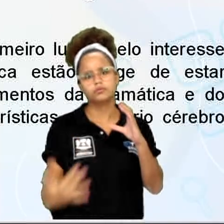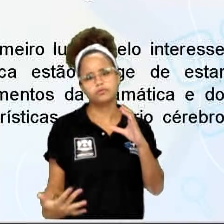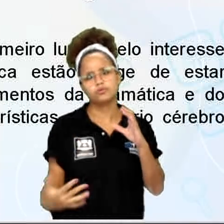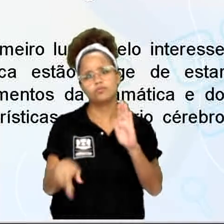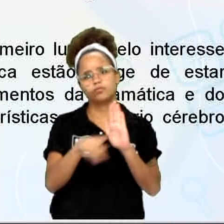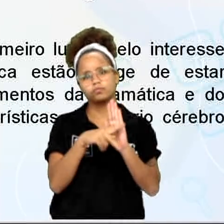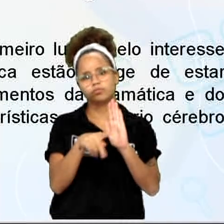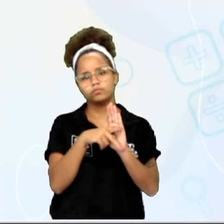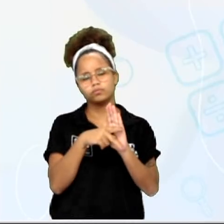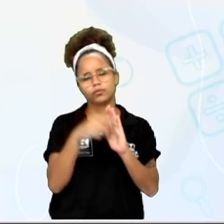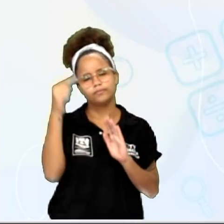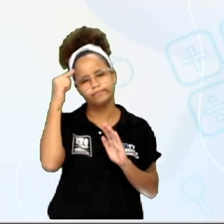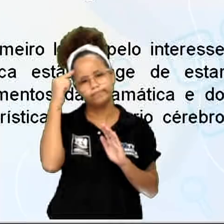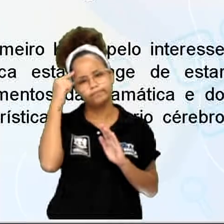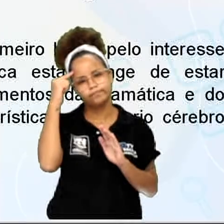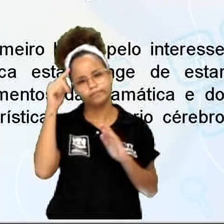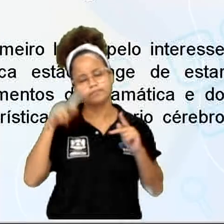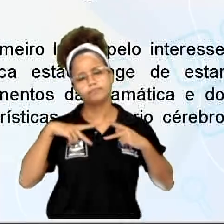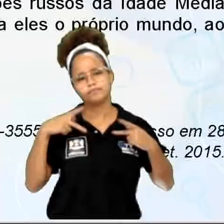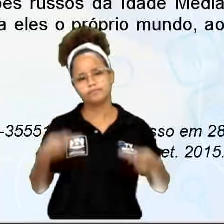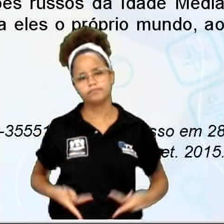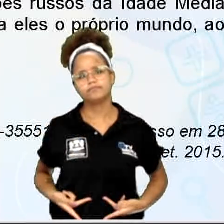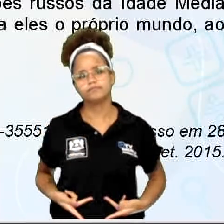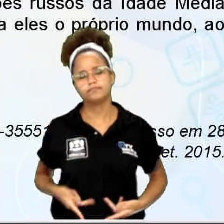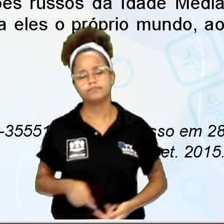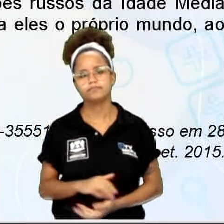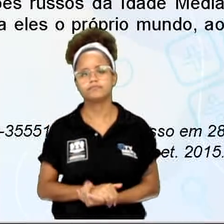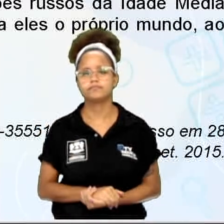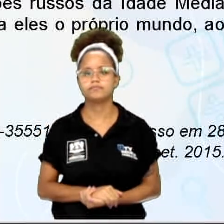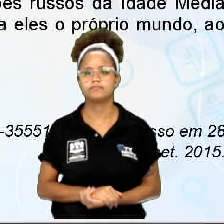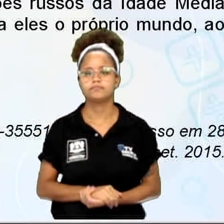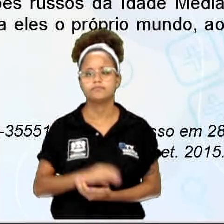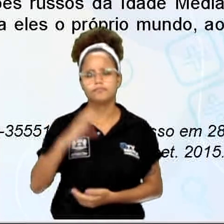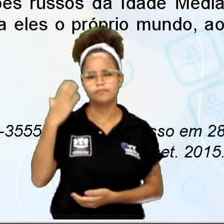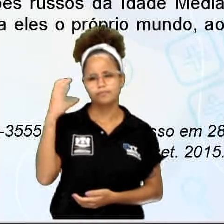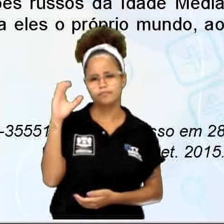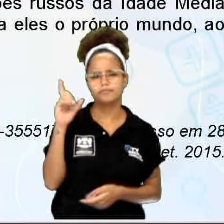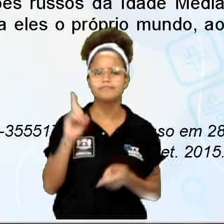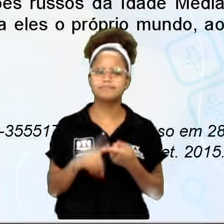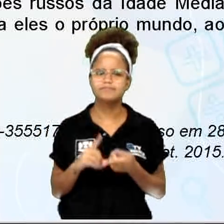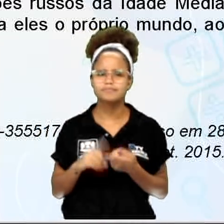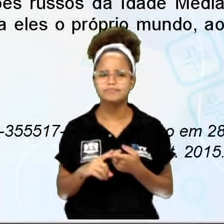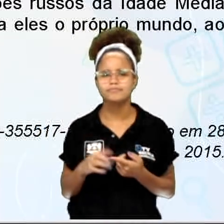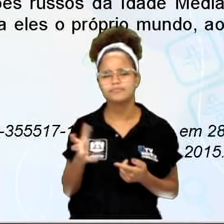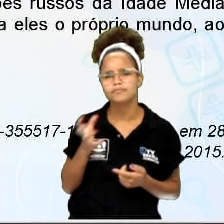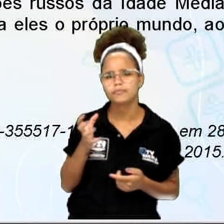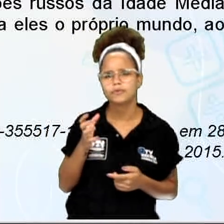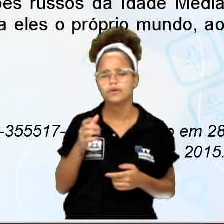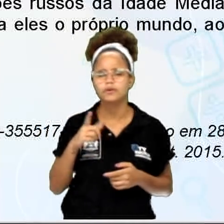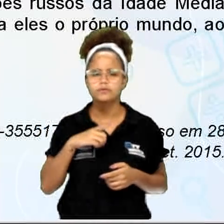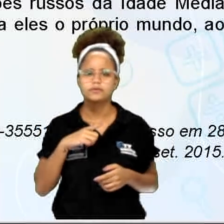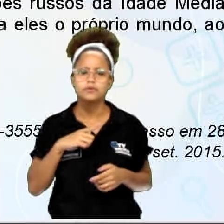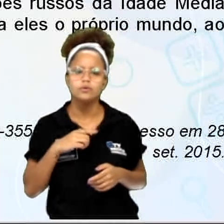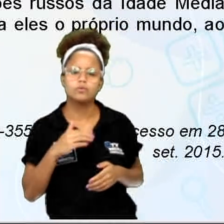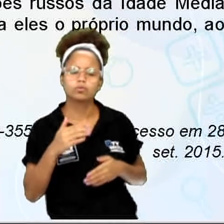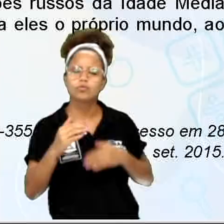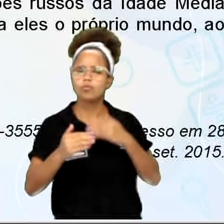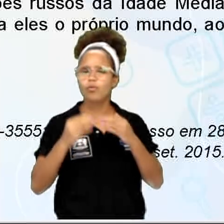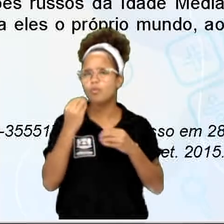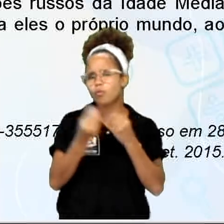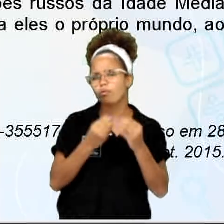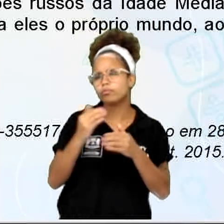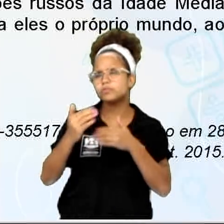próprio cérebro humano. A ciência também tenta reconstruir o percurso das